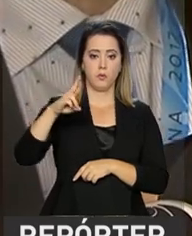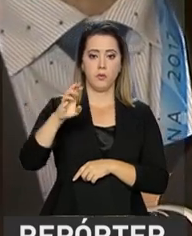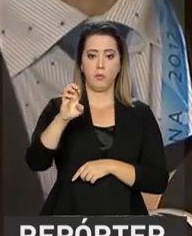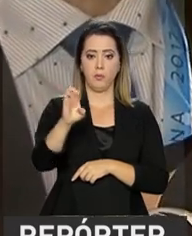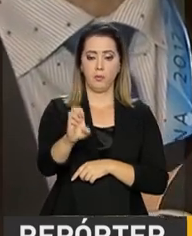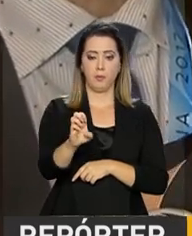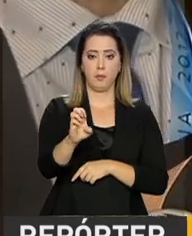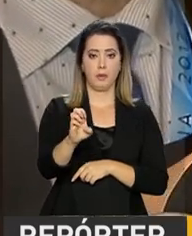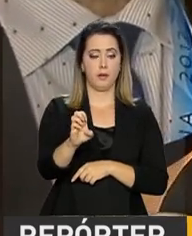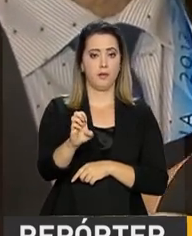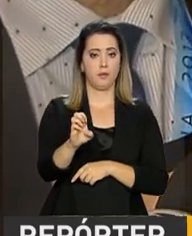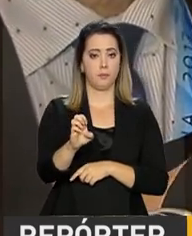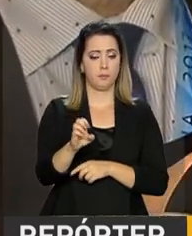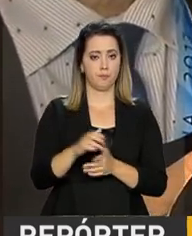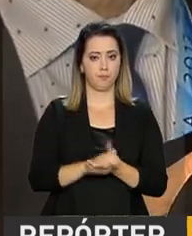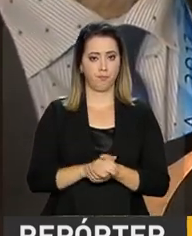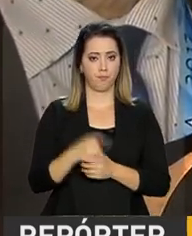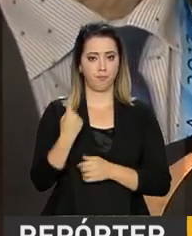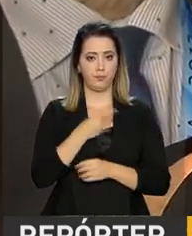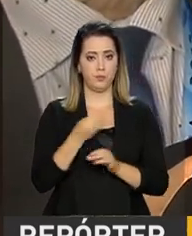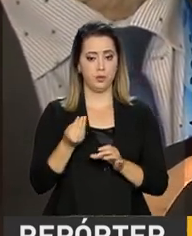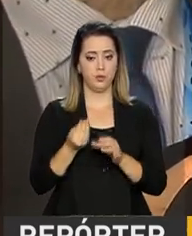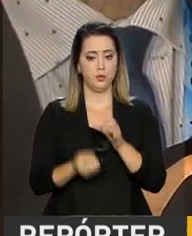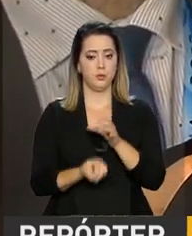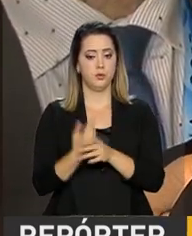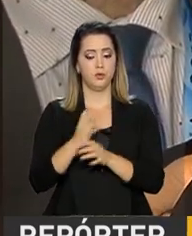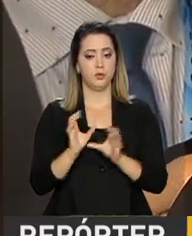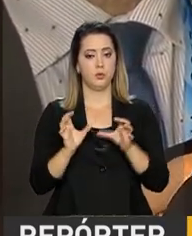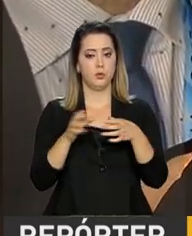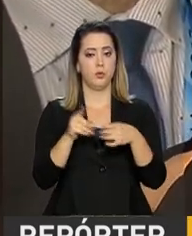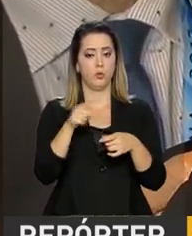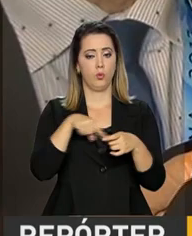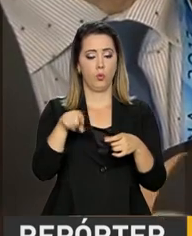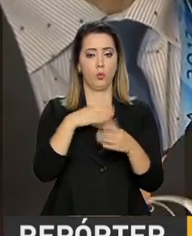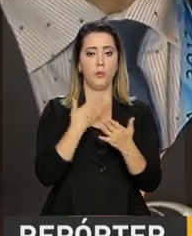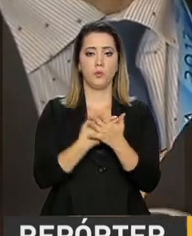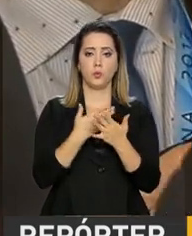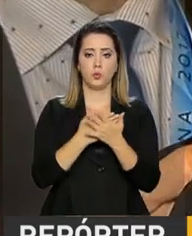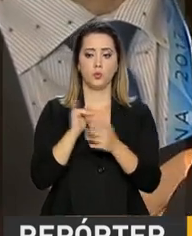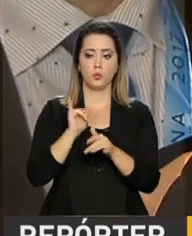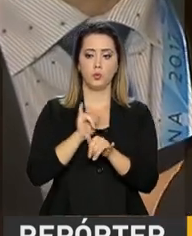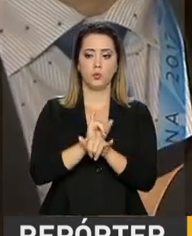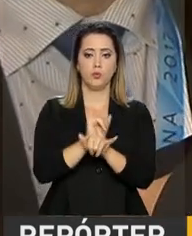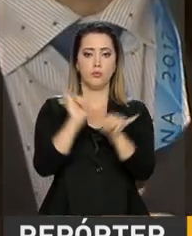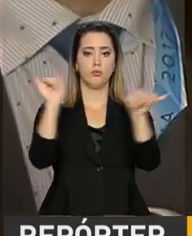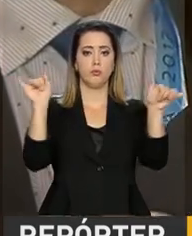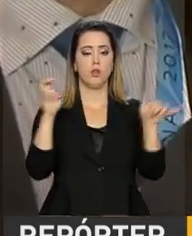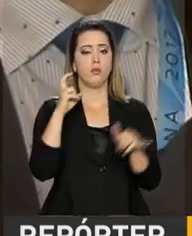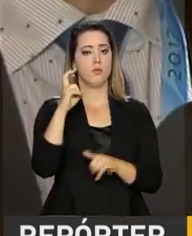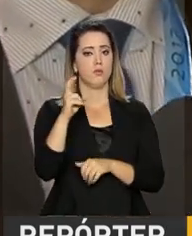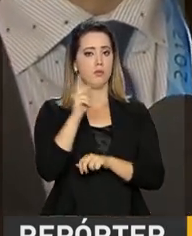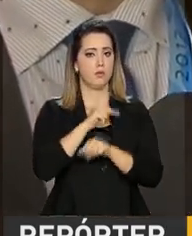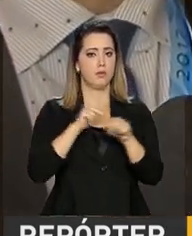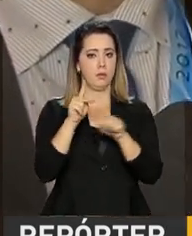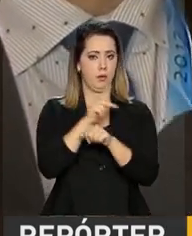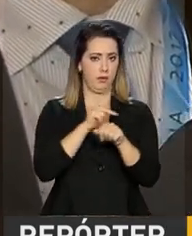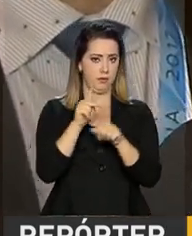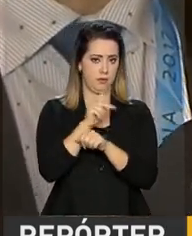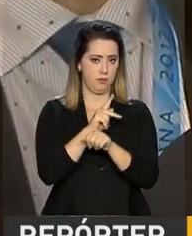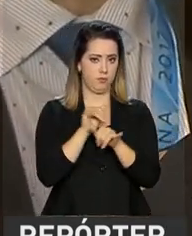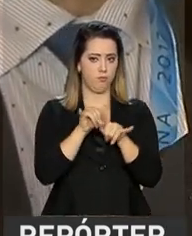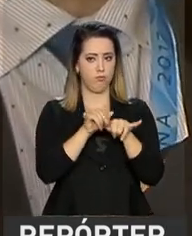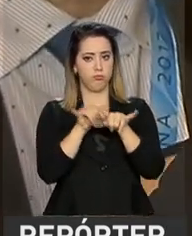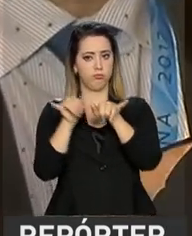nós estamos criando um grupo dentro dos brics vai estudar de ação regional enfim 15 países que é um tema é extremamente